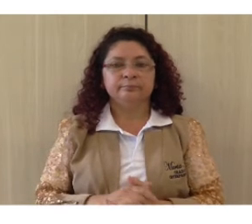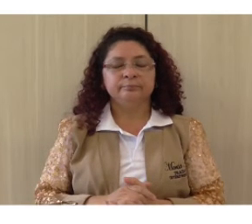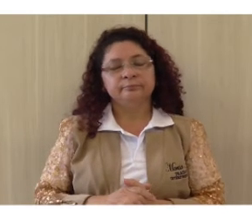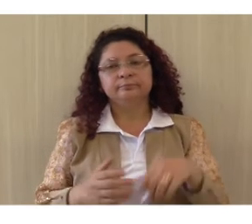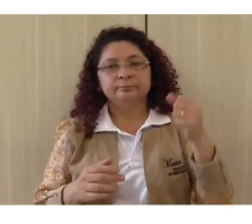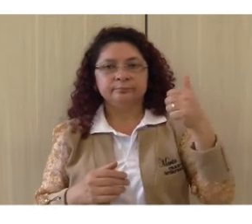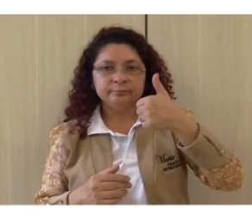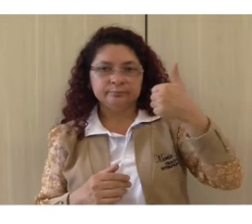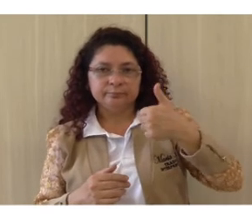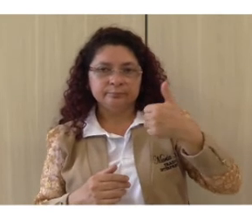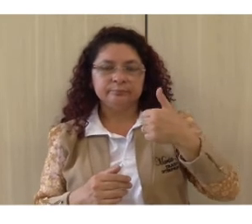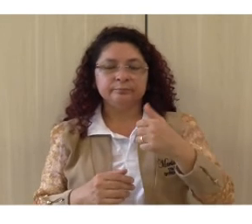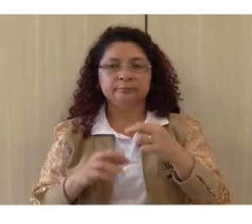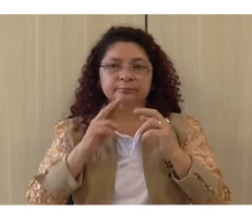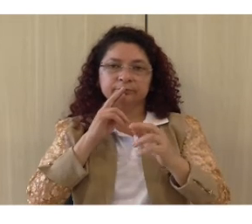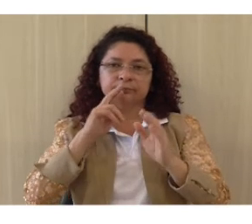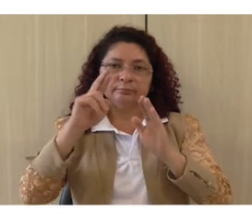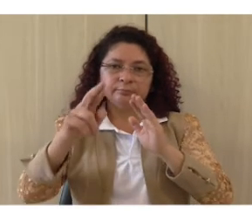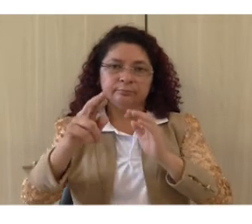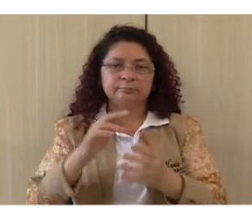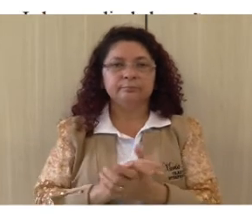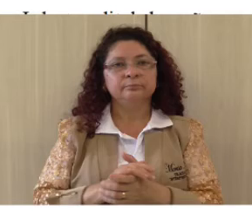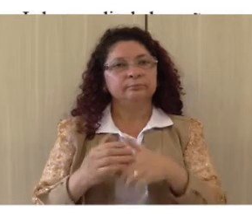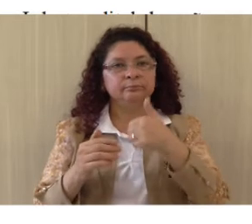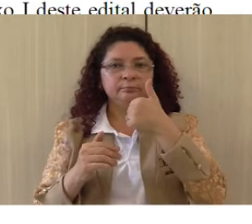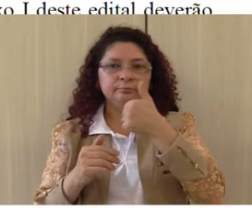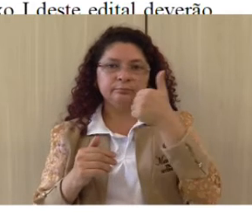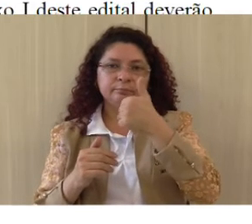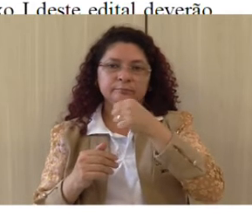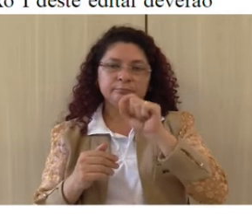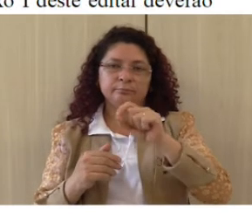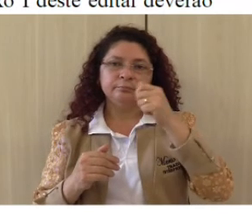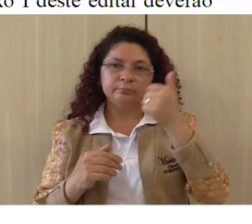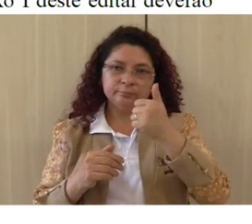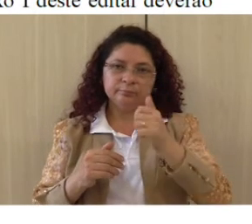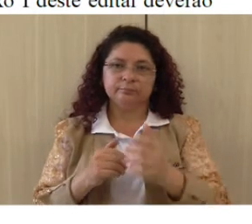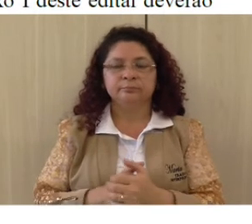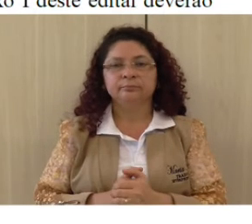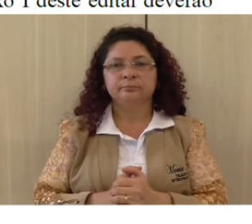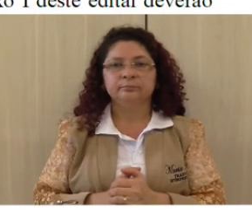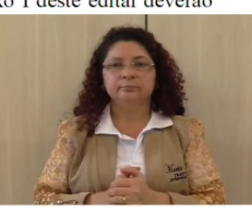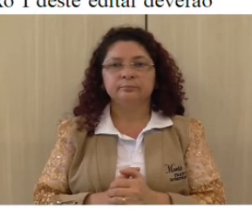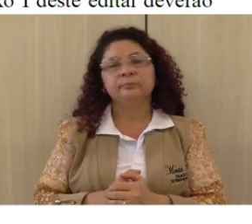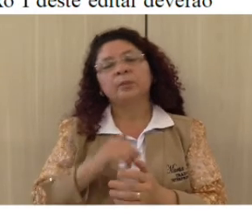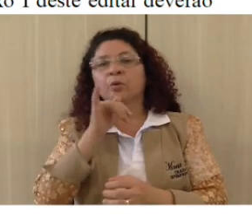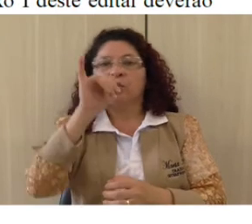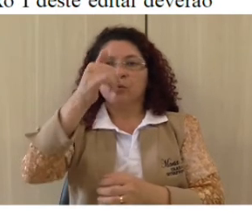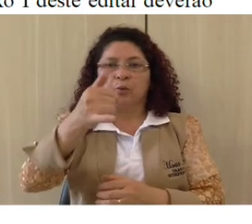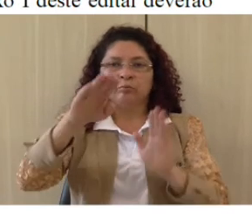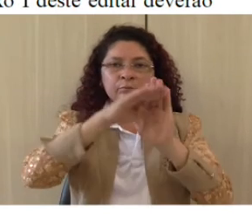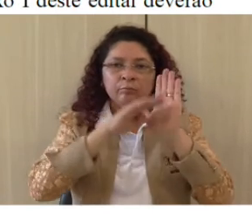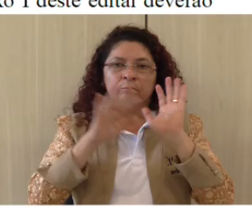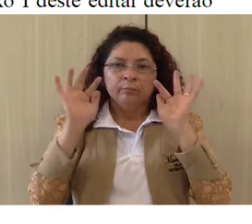Item 11 dos resultados. Item 11.1. Os resultados serão publicados ao final de cada